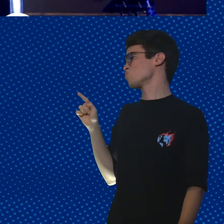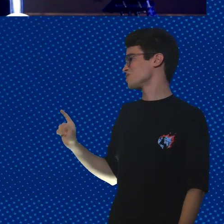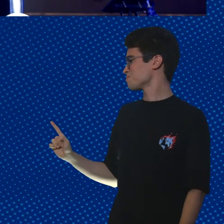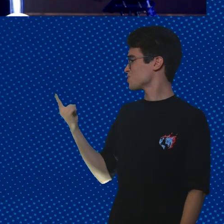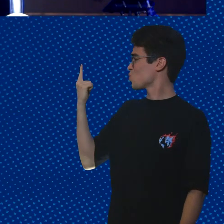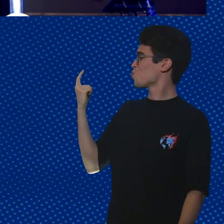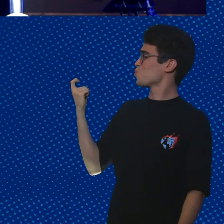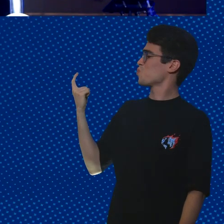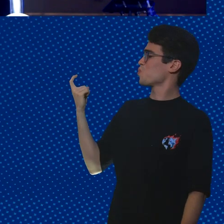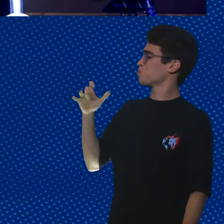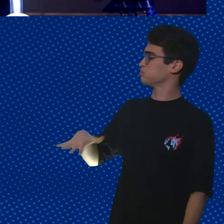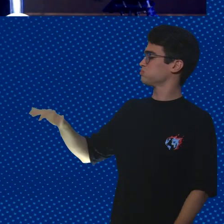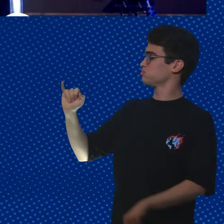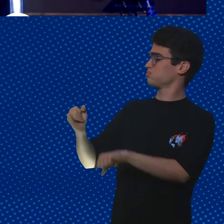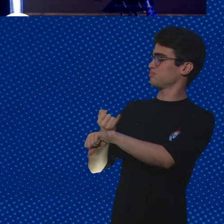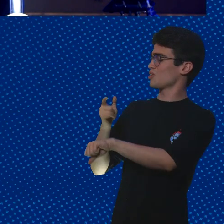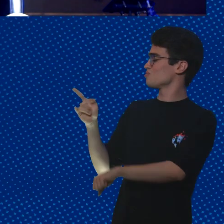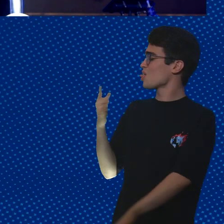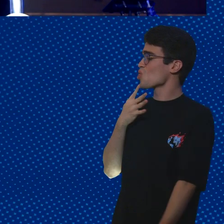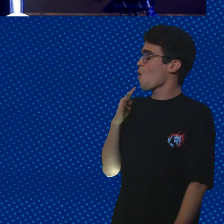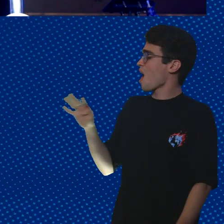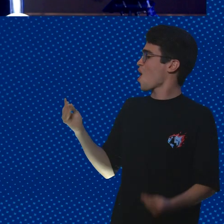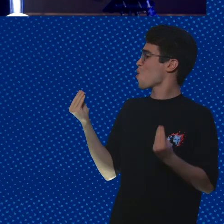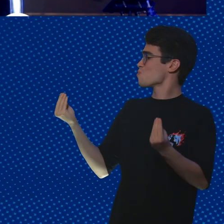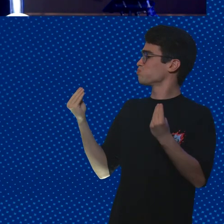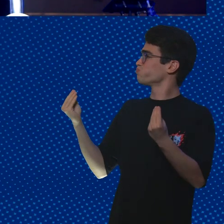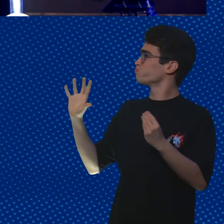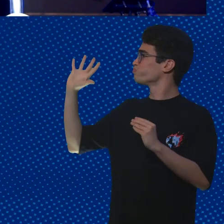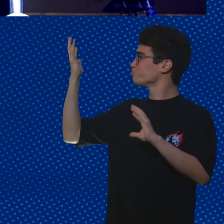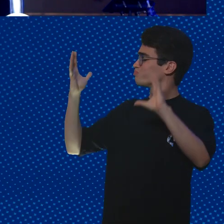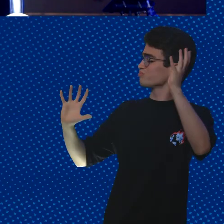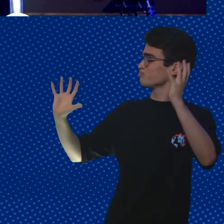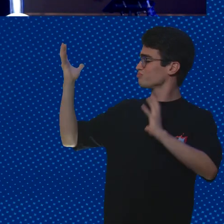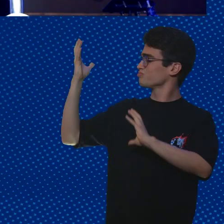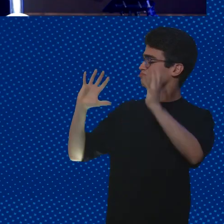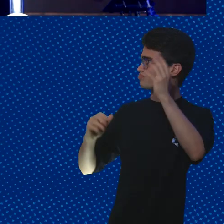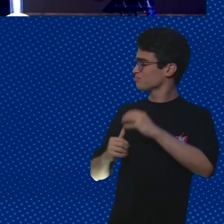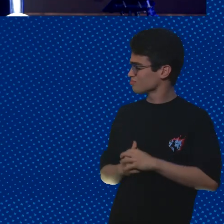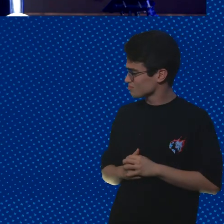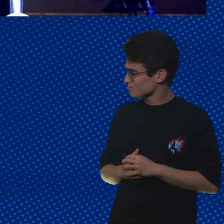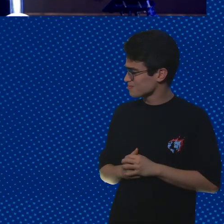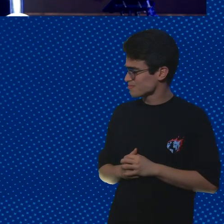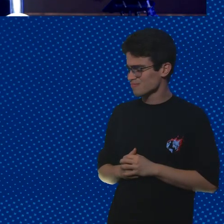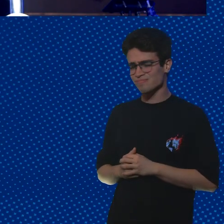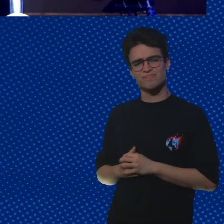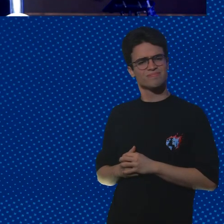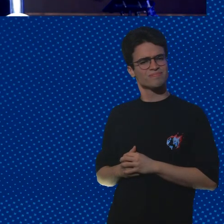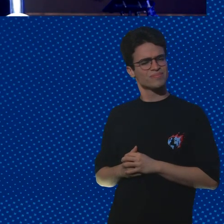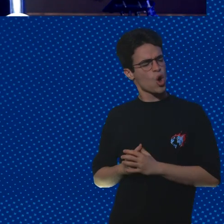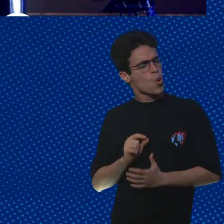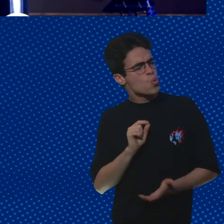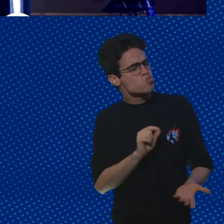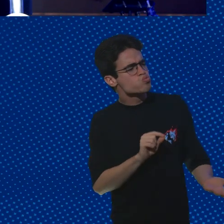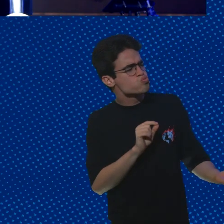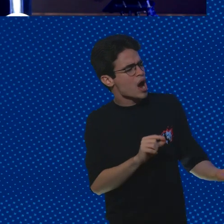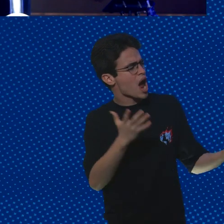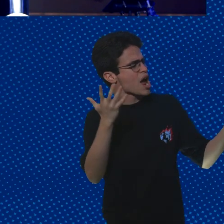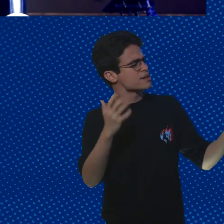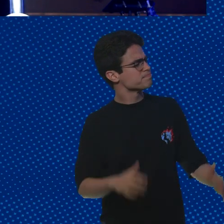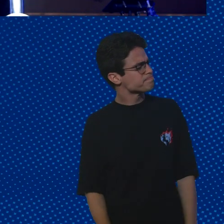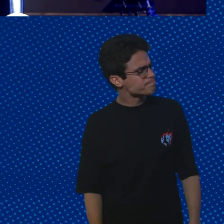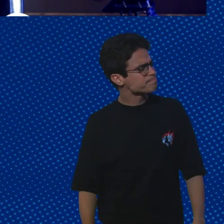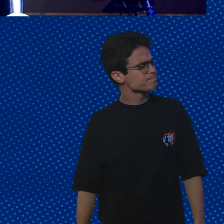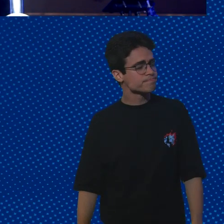pessoa em Jerusalém que não sabe das coisas que aconteceram lá nos últimos dias. Que coisas? Perguntou